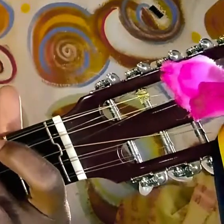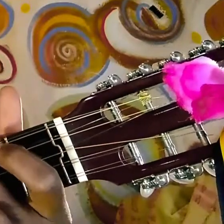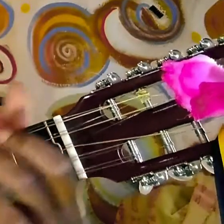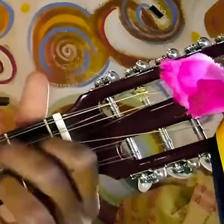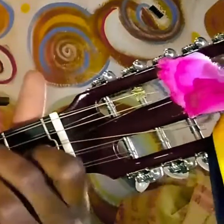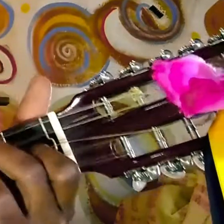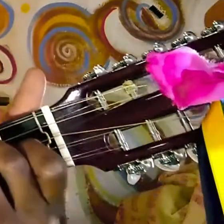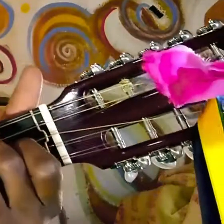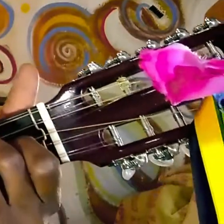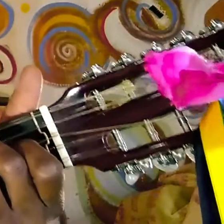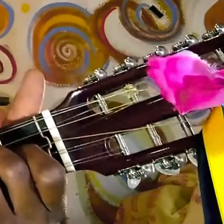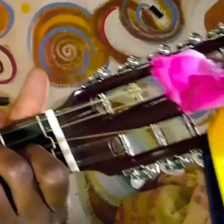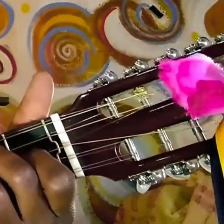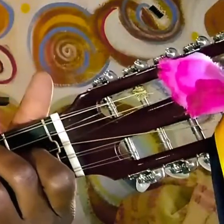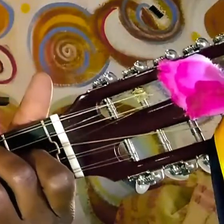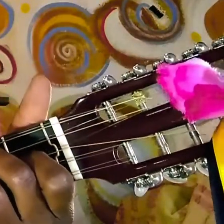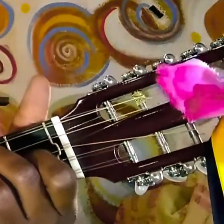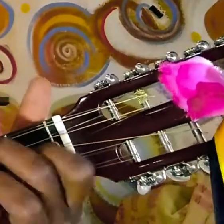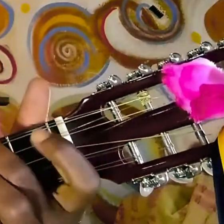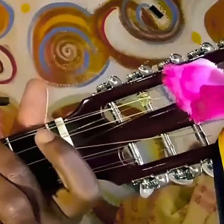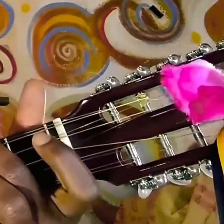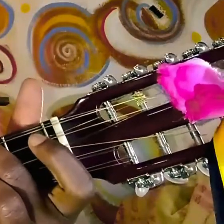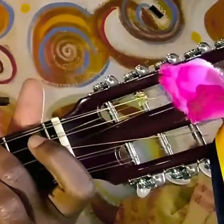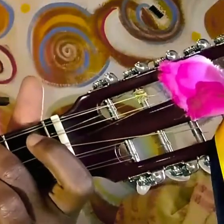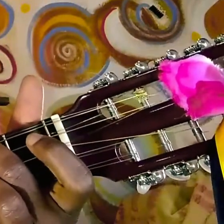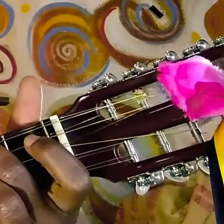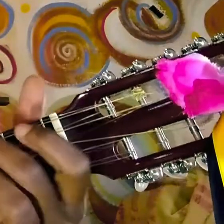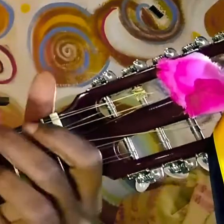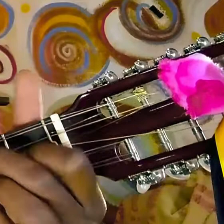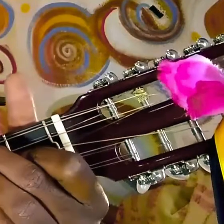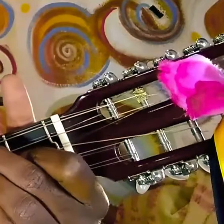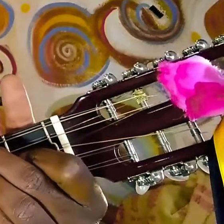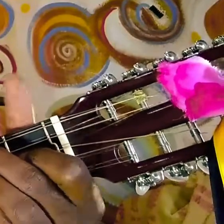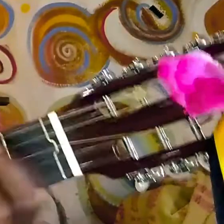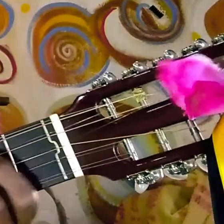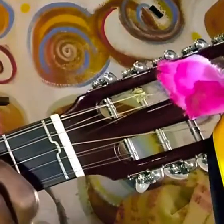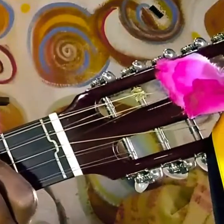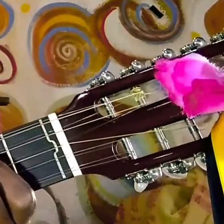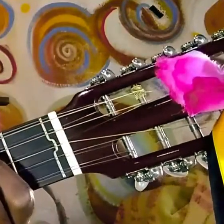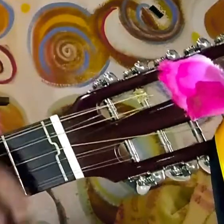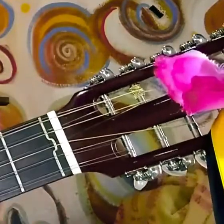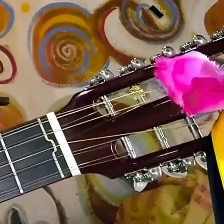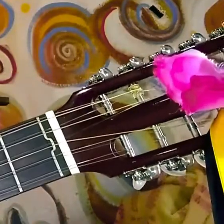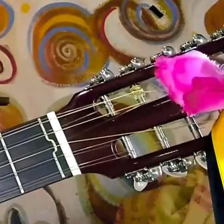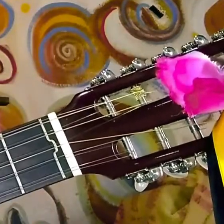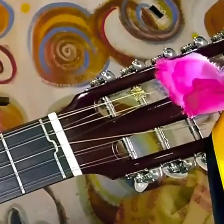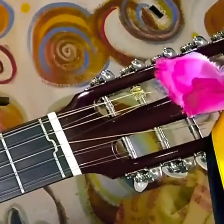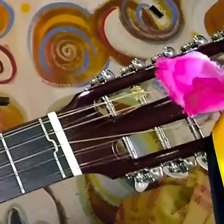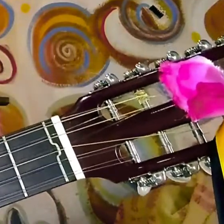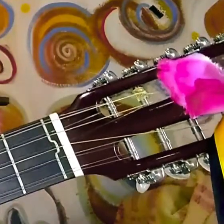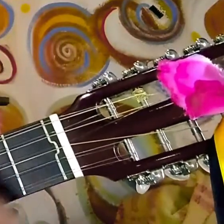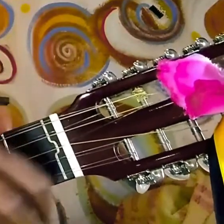dançar daqui a pouco tem arroz aqui é para nós seguir